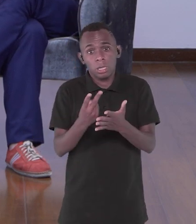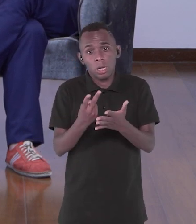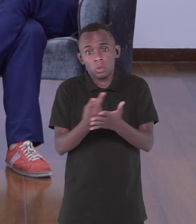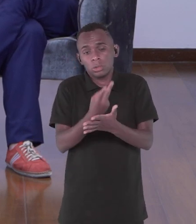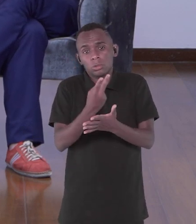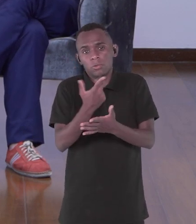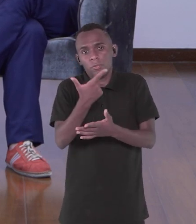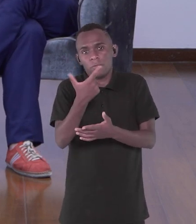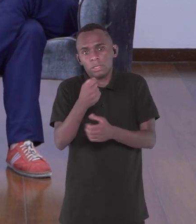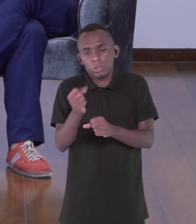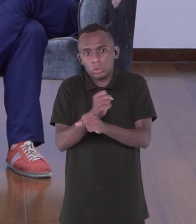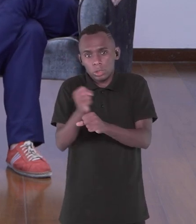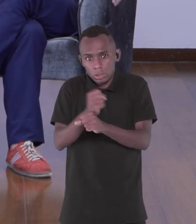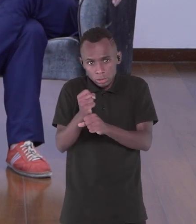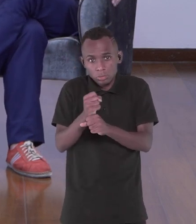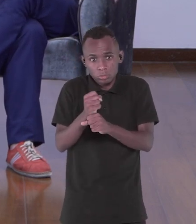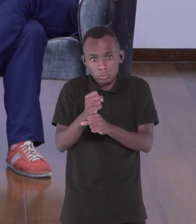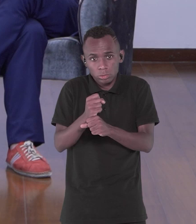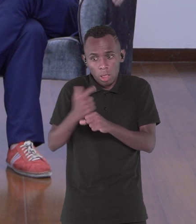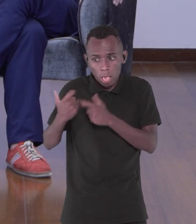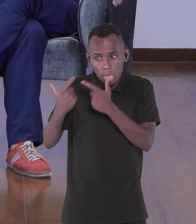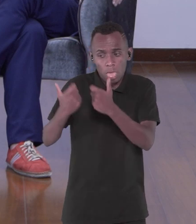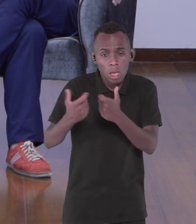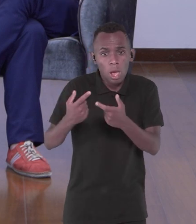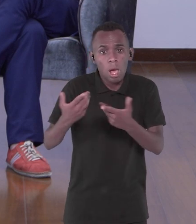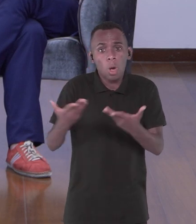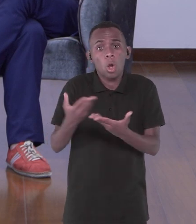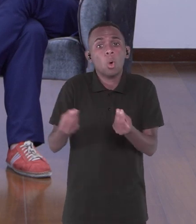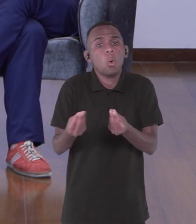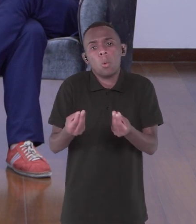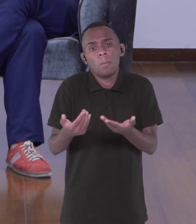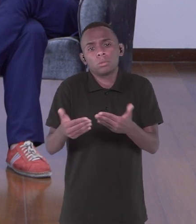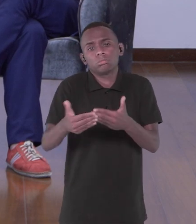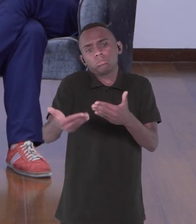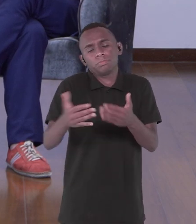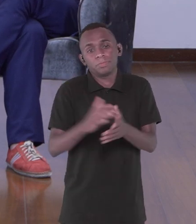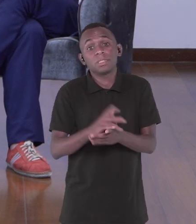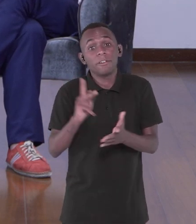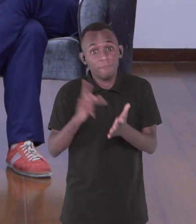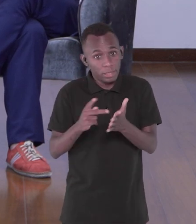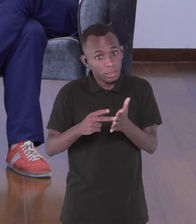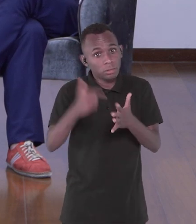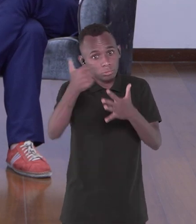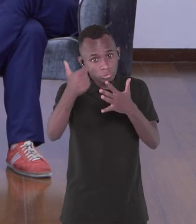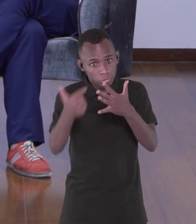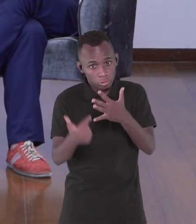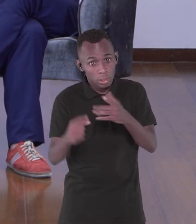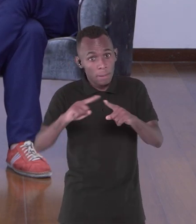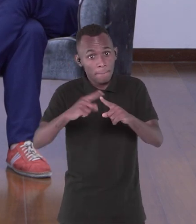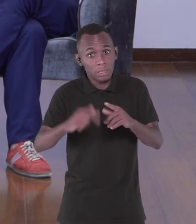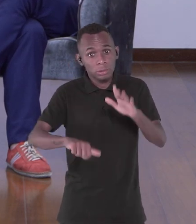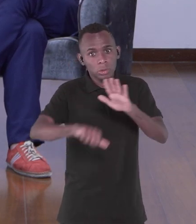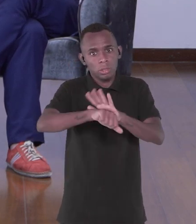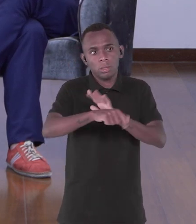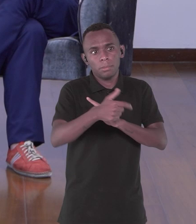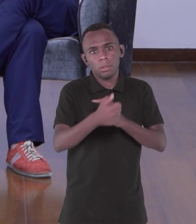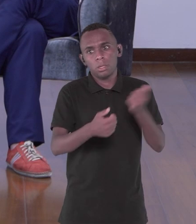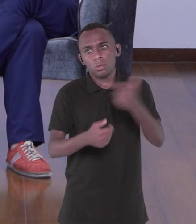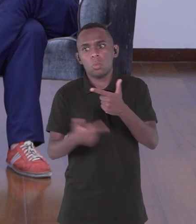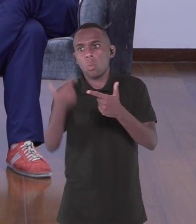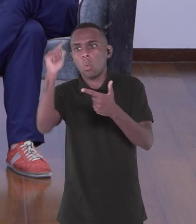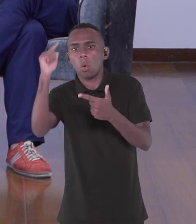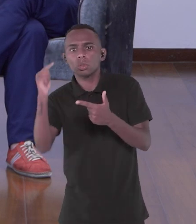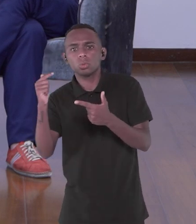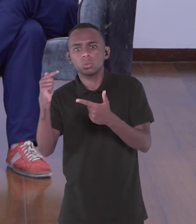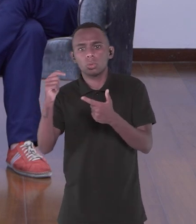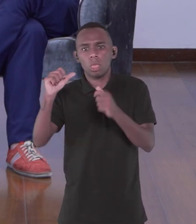no Afeganistão e olha só a situação que vocês deixaram. Tudo isso é verdade. Agora, isso não faz que o crime do outro lado seja menor. Né?